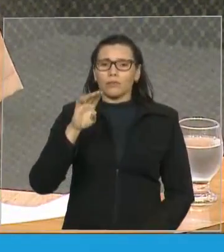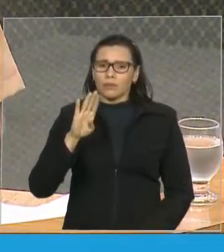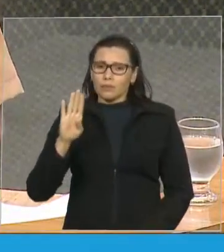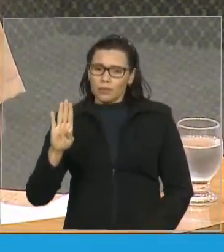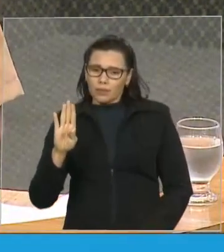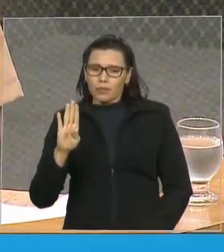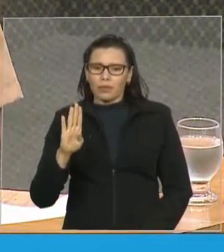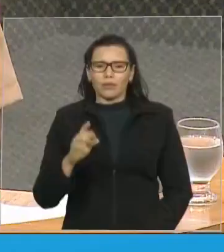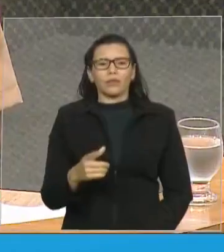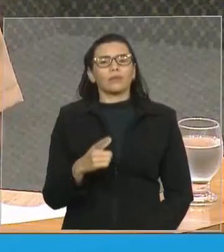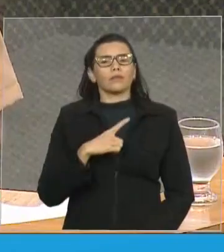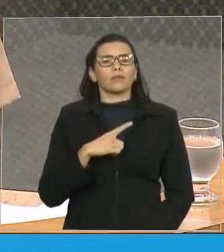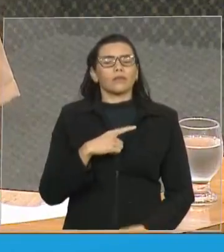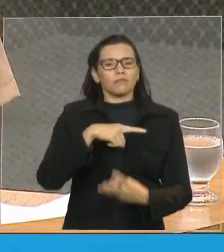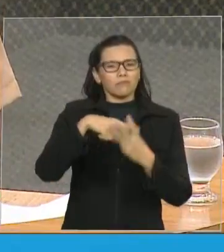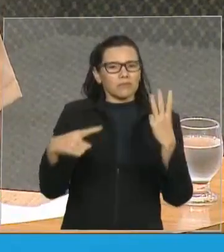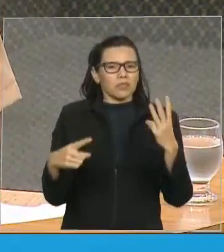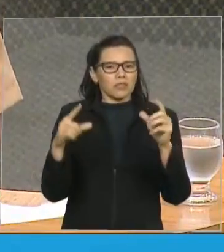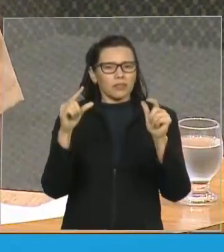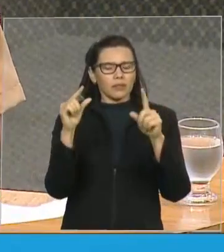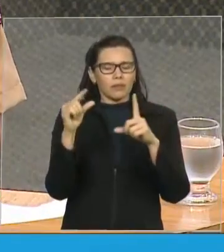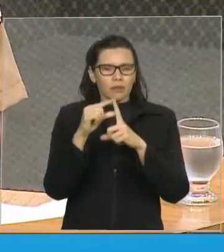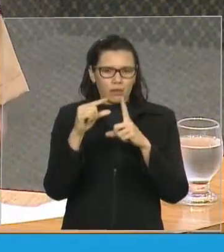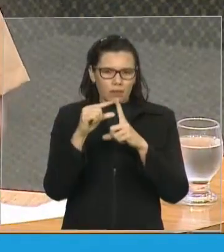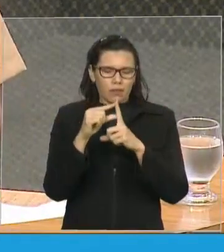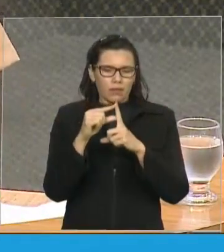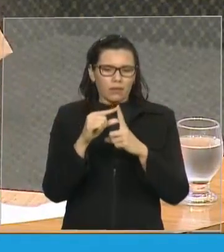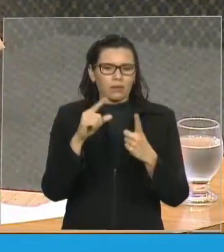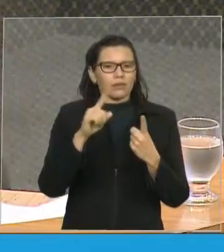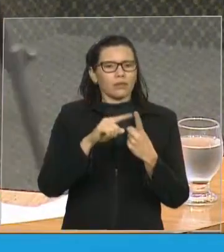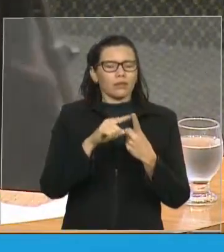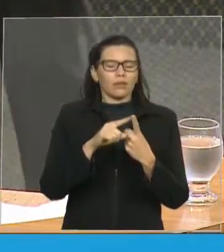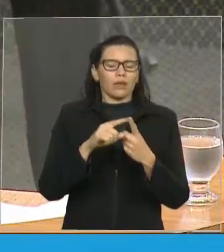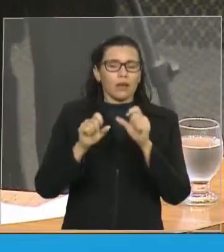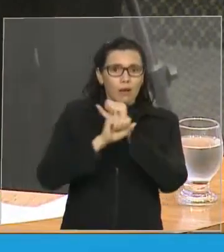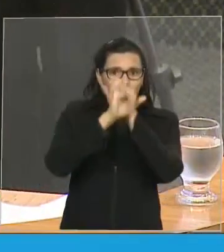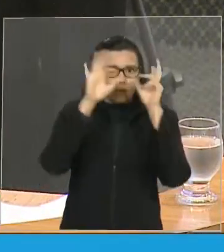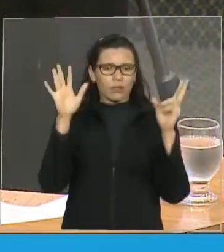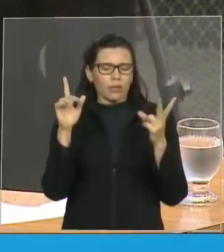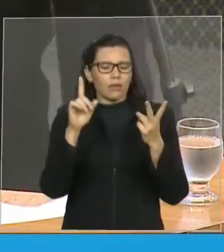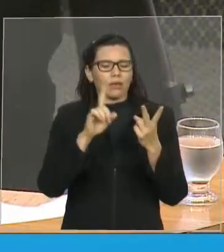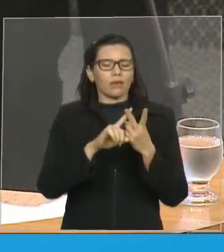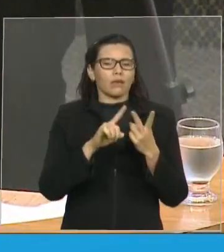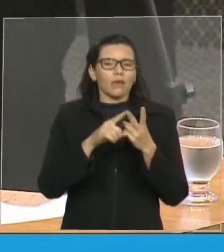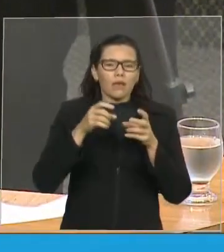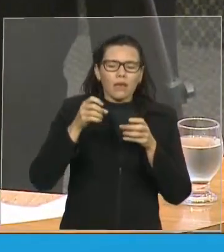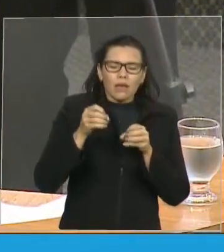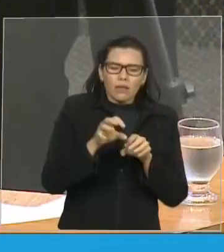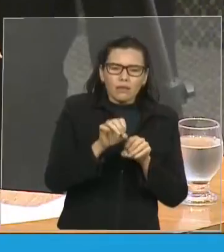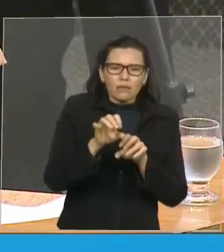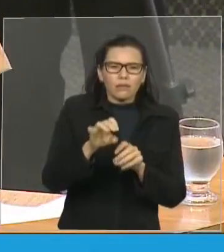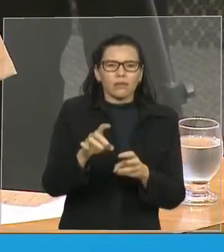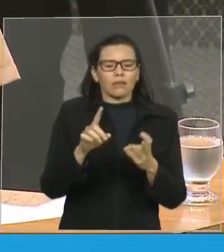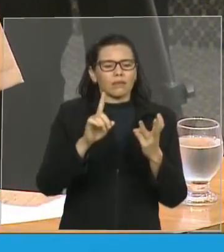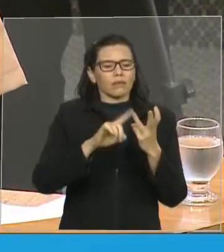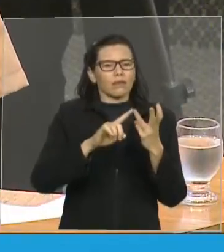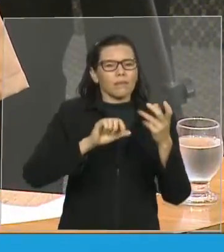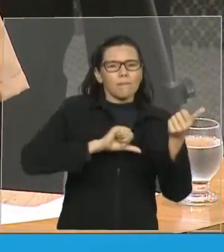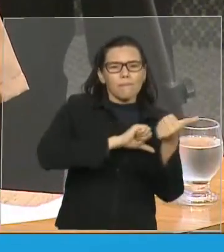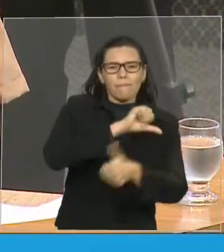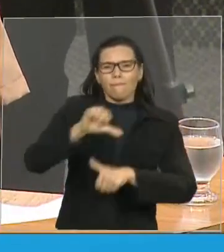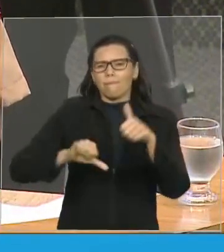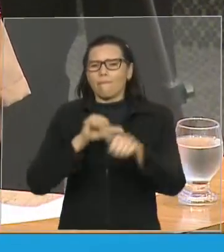três verbos: despertar, educar e renovar. Despertar o